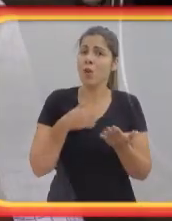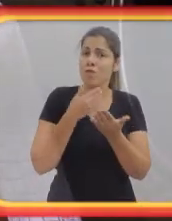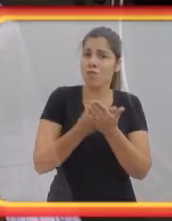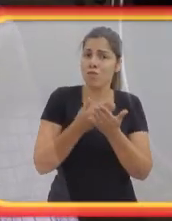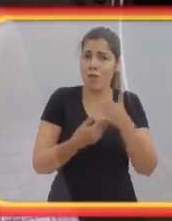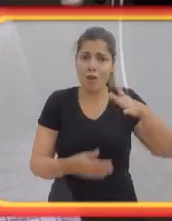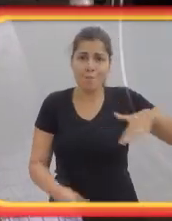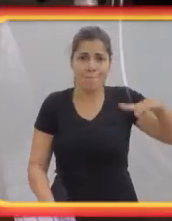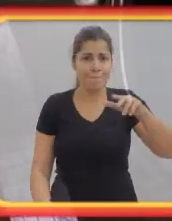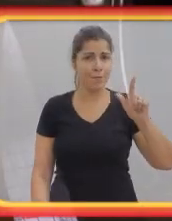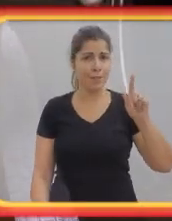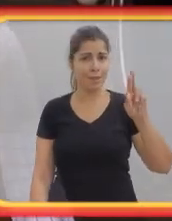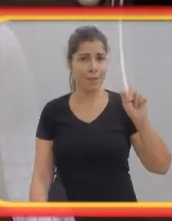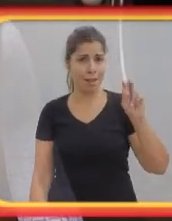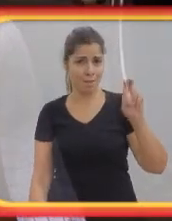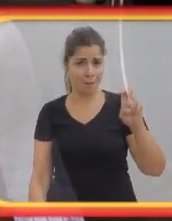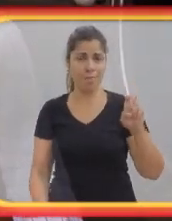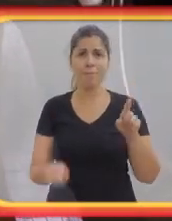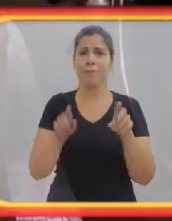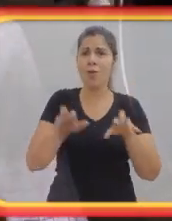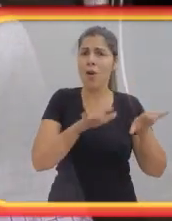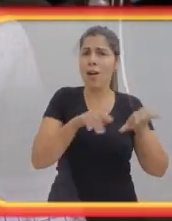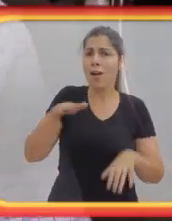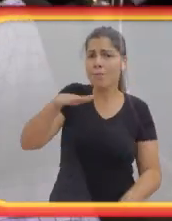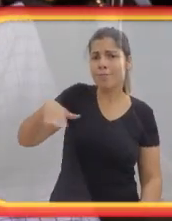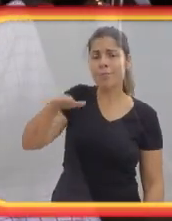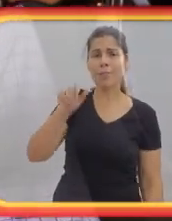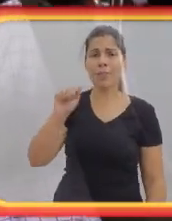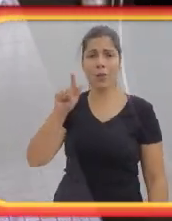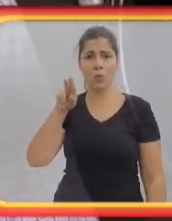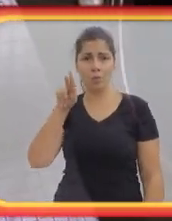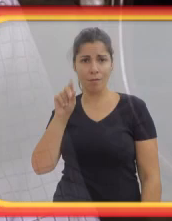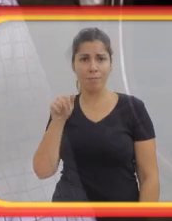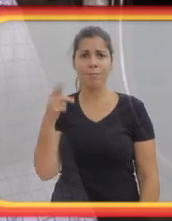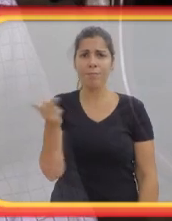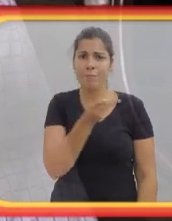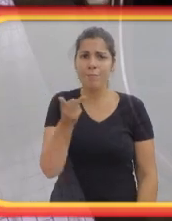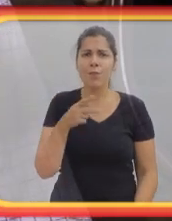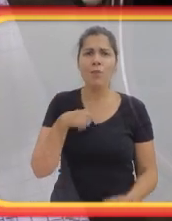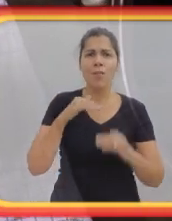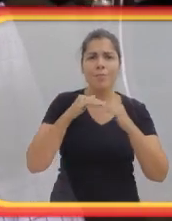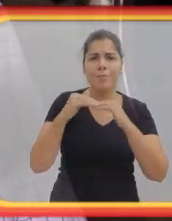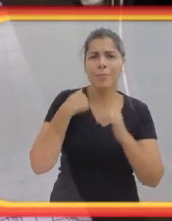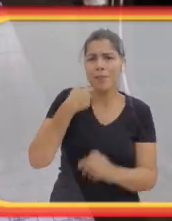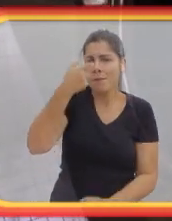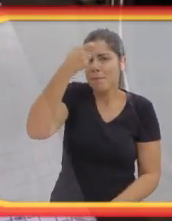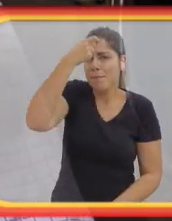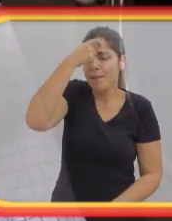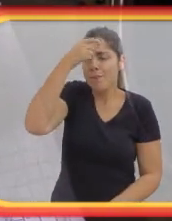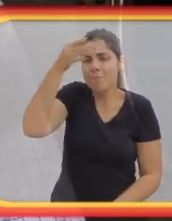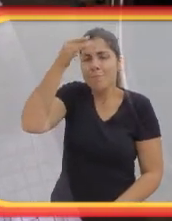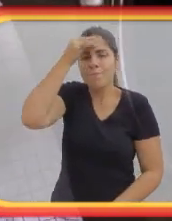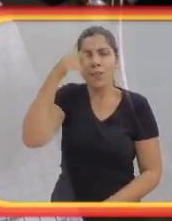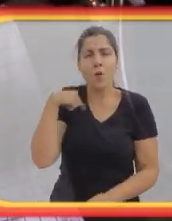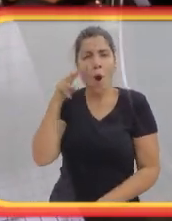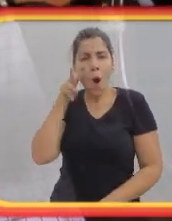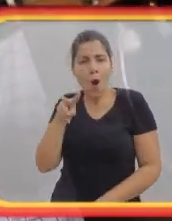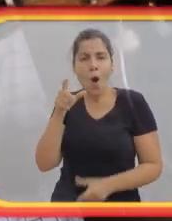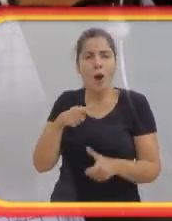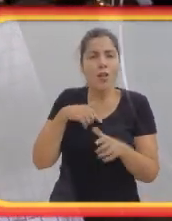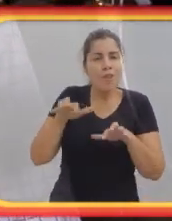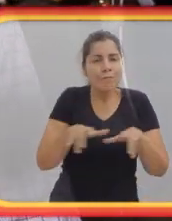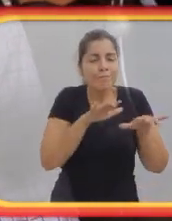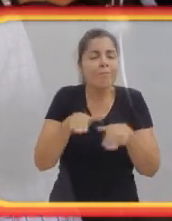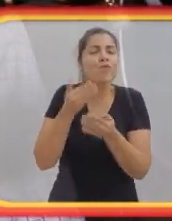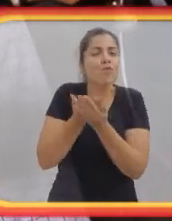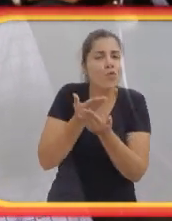Então, eu estudo na região grave e para tocar na região aguda. E na região aguda fica